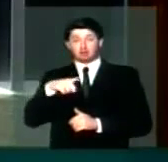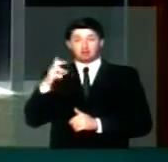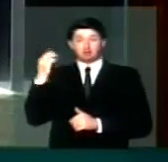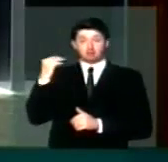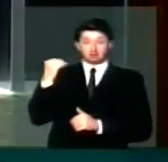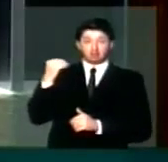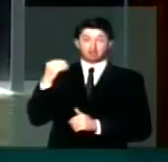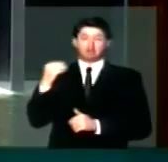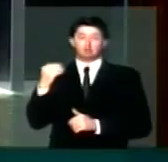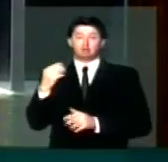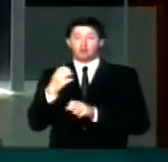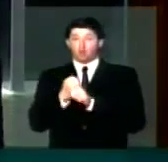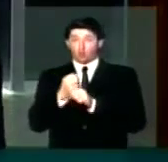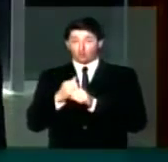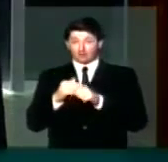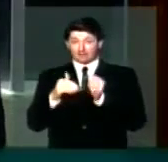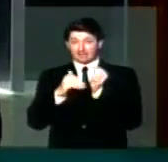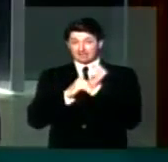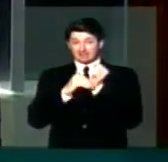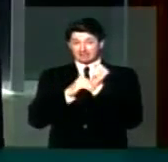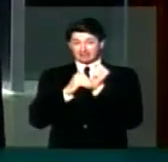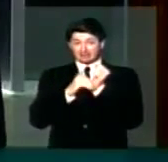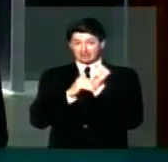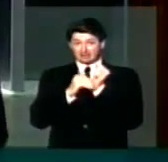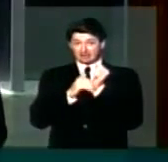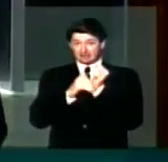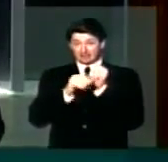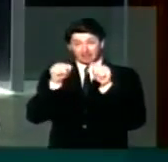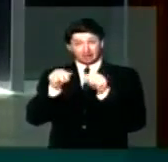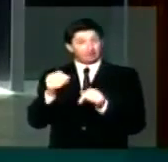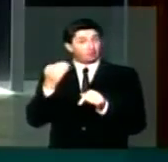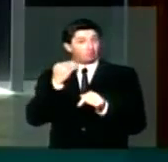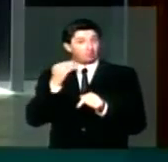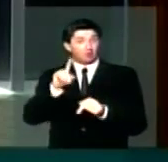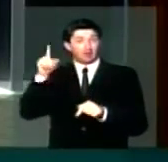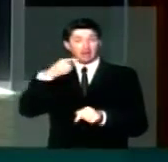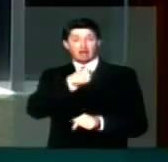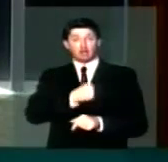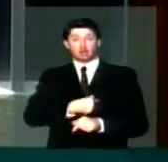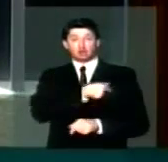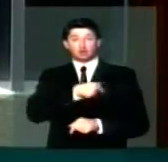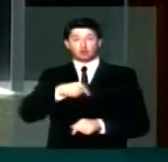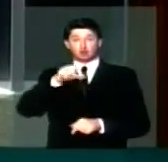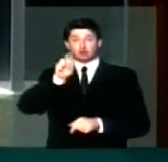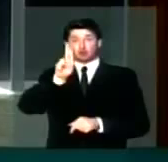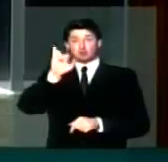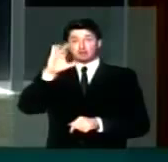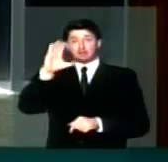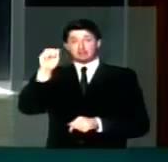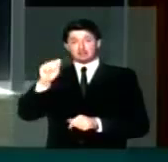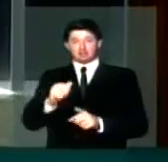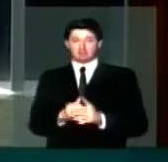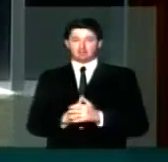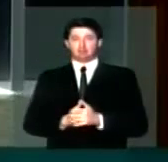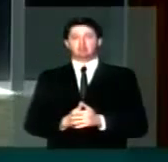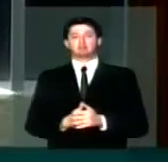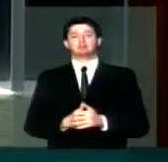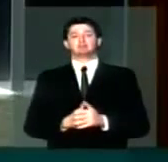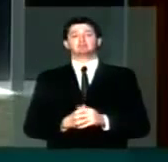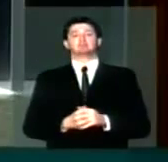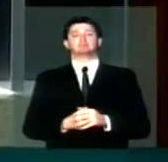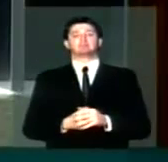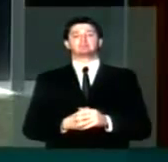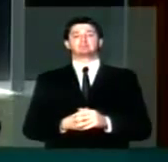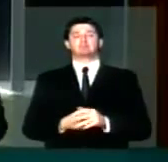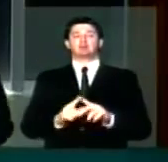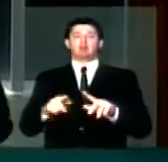possuíam contas secretas neste banco da Suíça, nesta agência da Suíça. Evidente, senhor